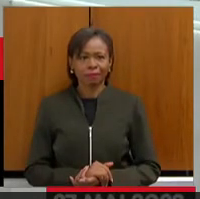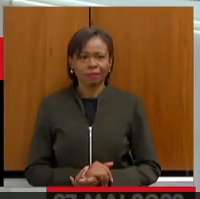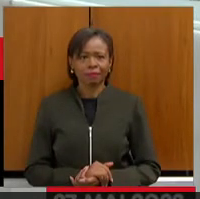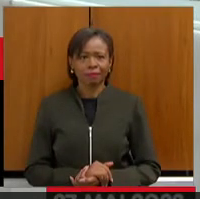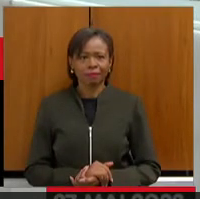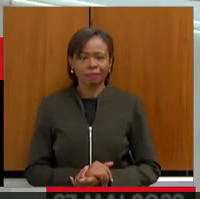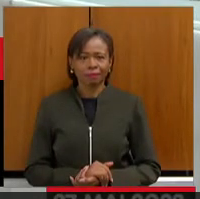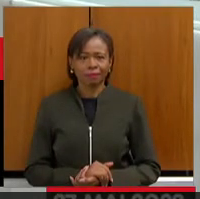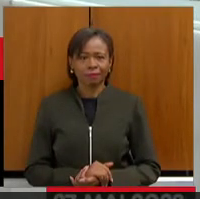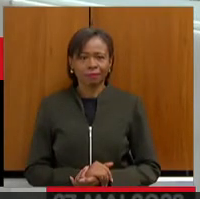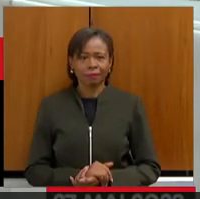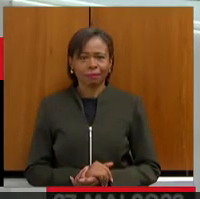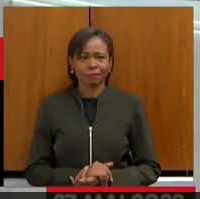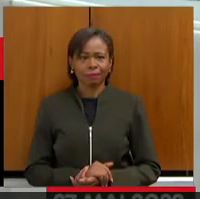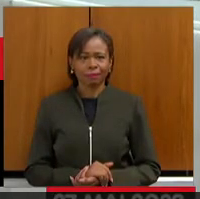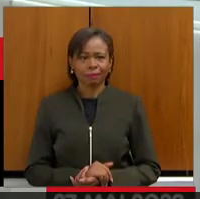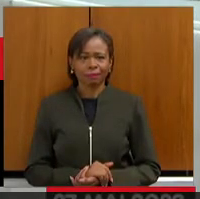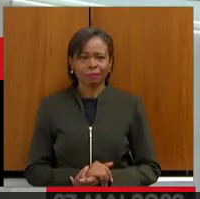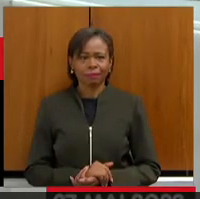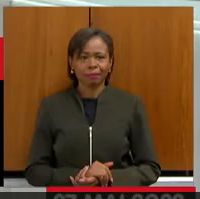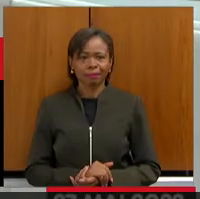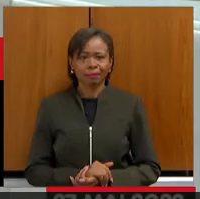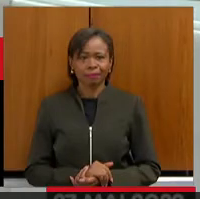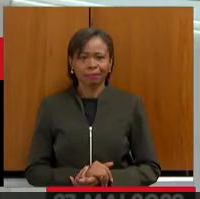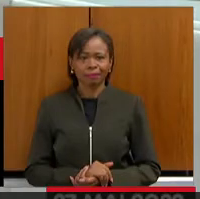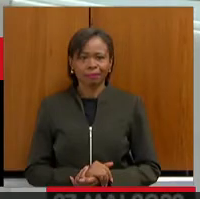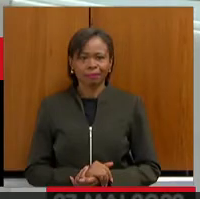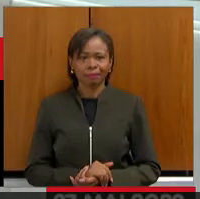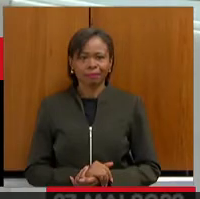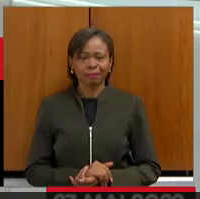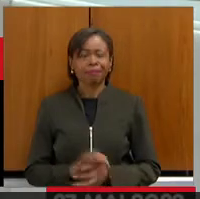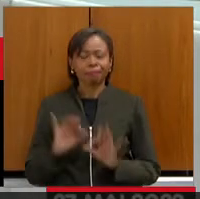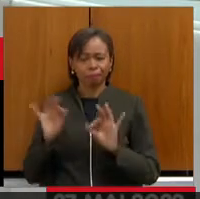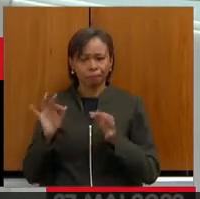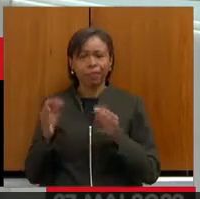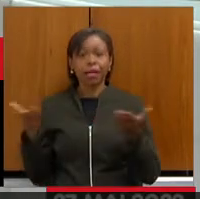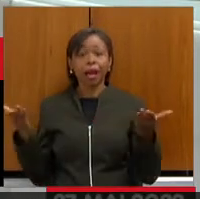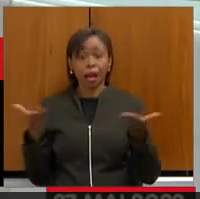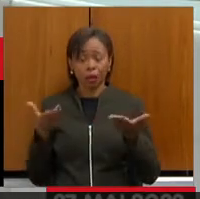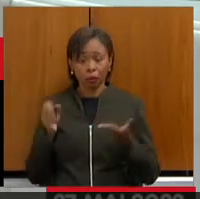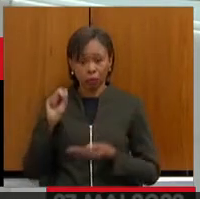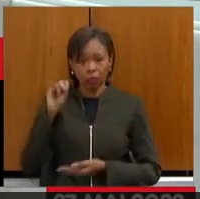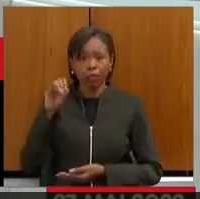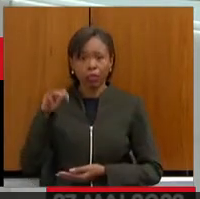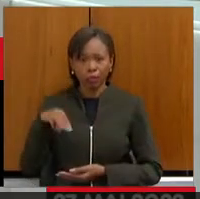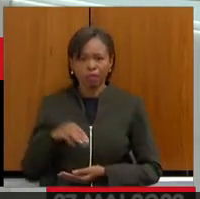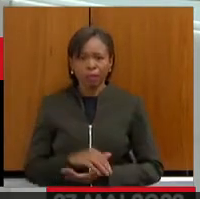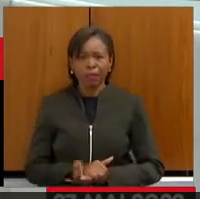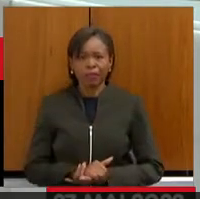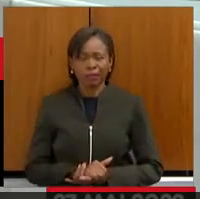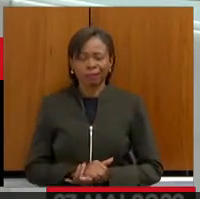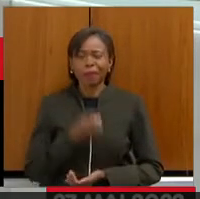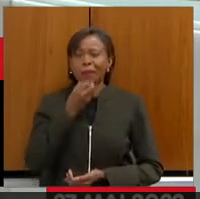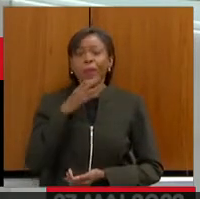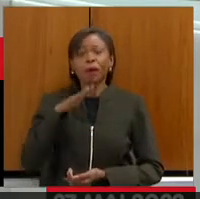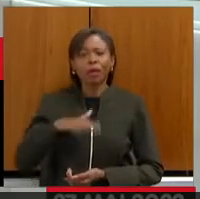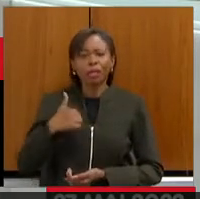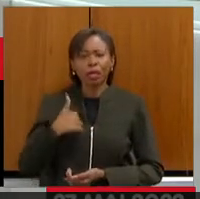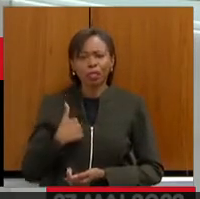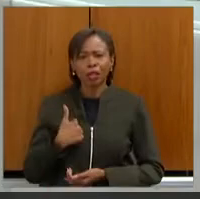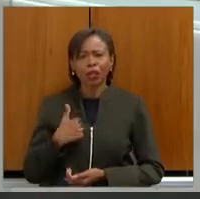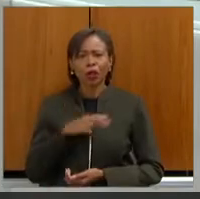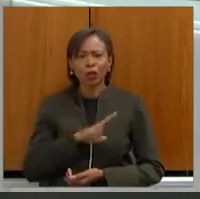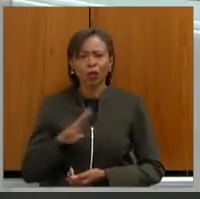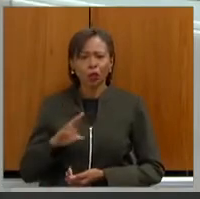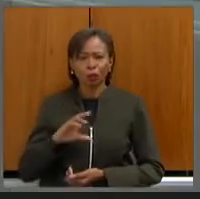E aí claudynha agora sim Olá boa tarde meu nome é